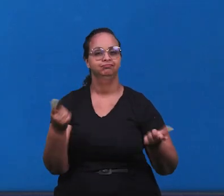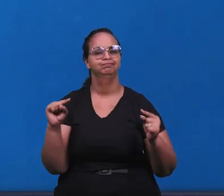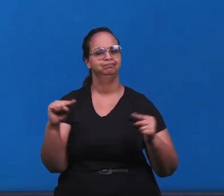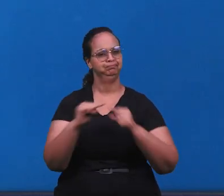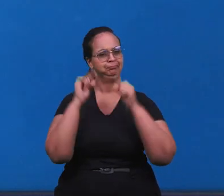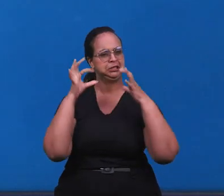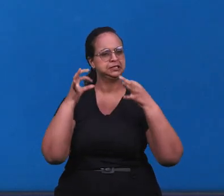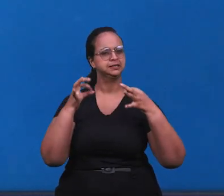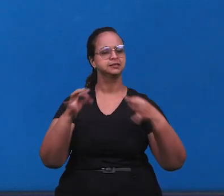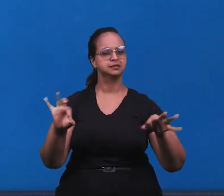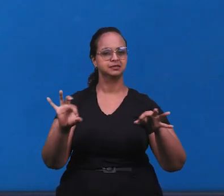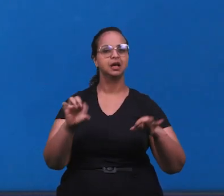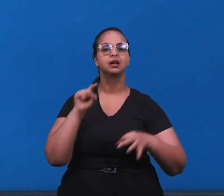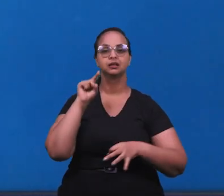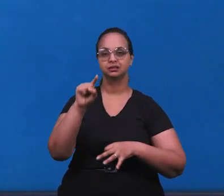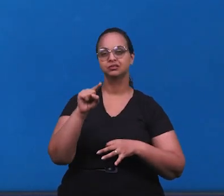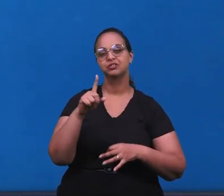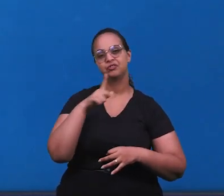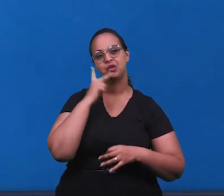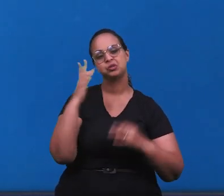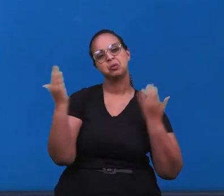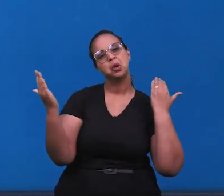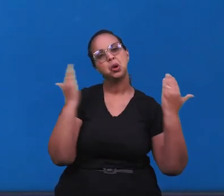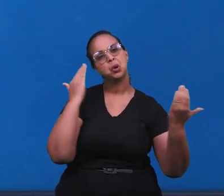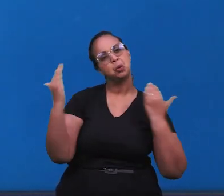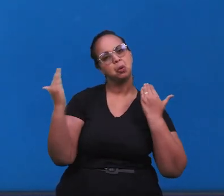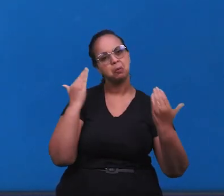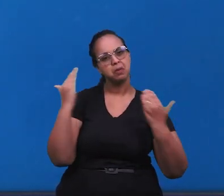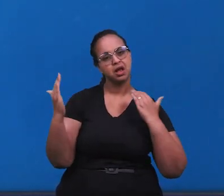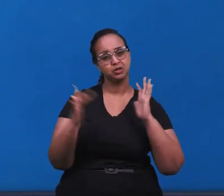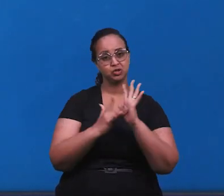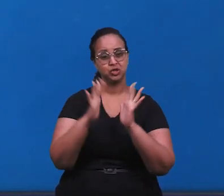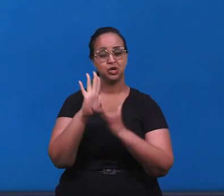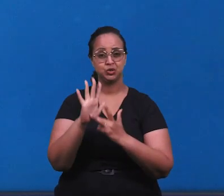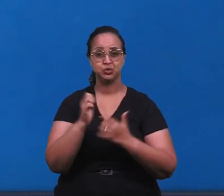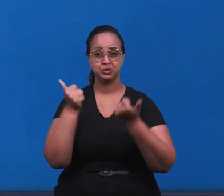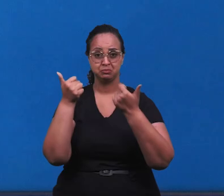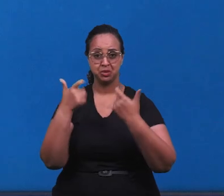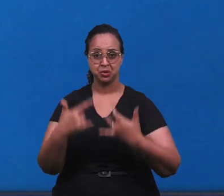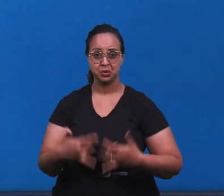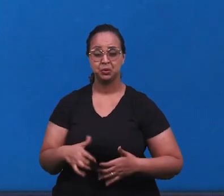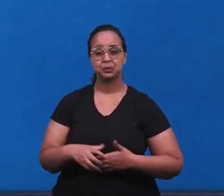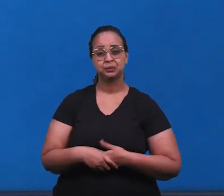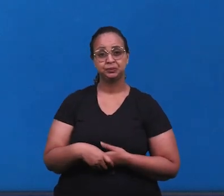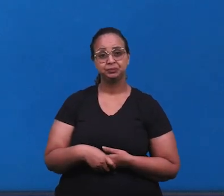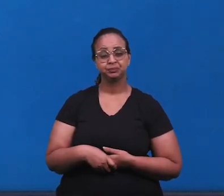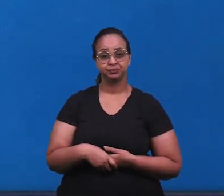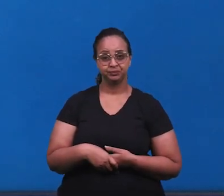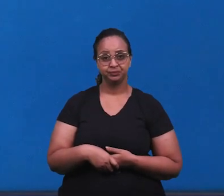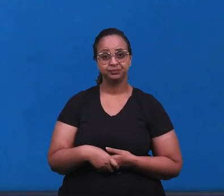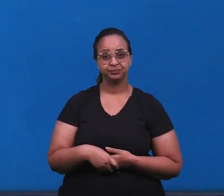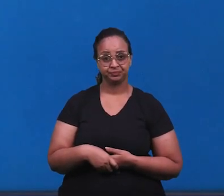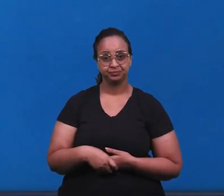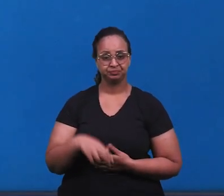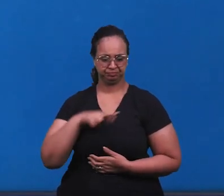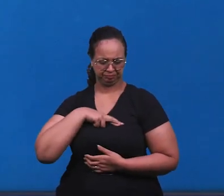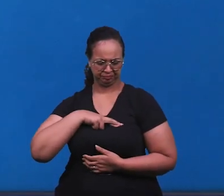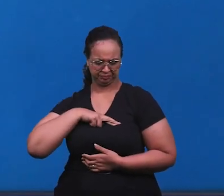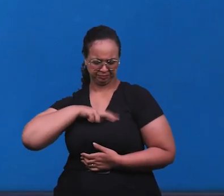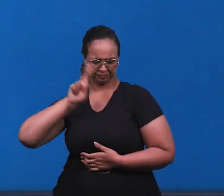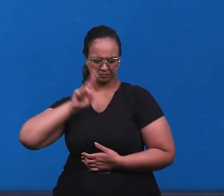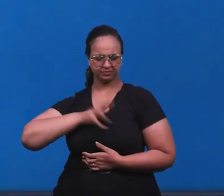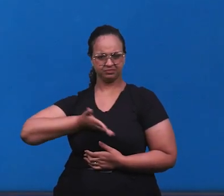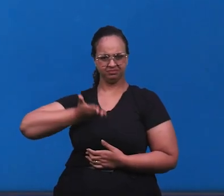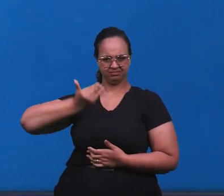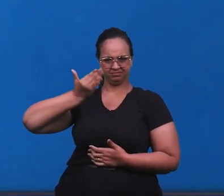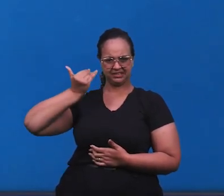foi muito bem feita, até na comparação daquilo que o Senhor Jesus disse, né? Ele falou que os religiosos dos seus